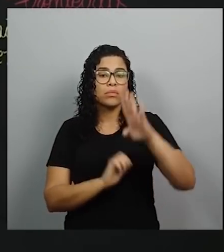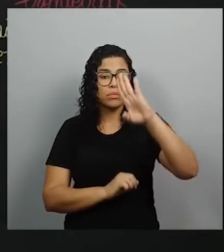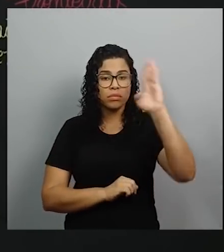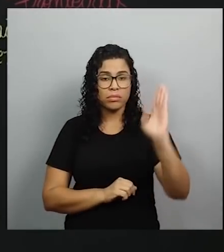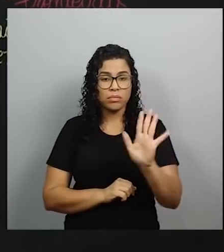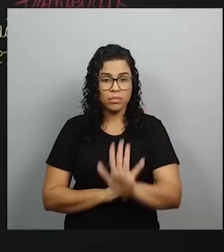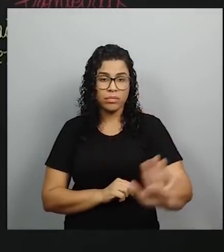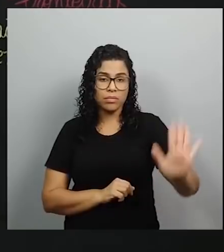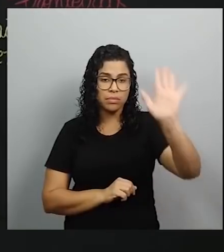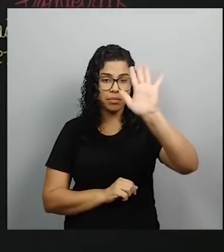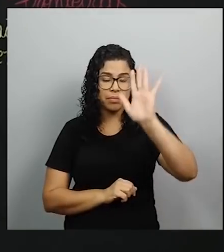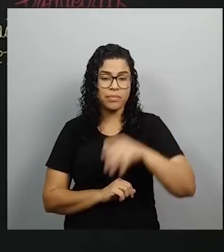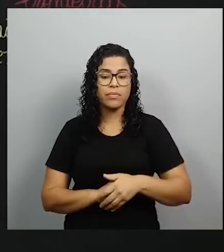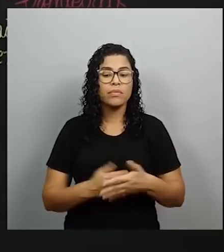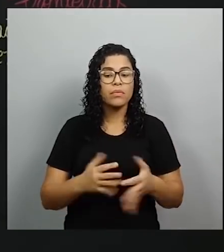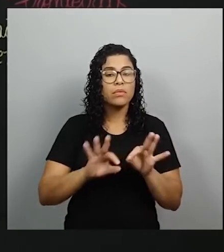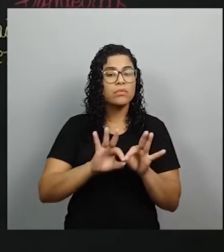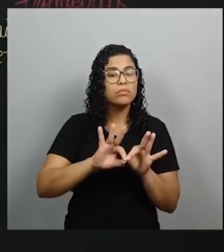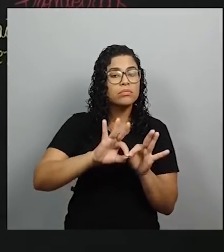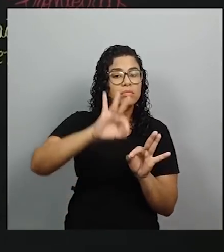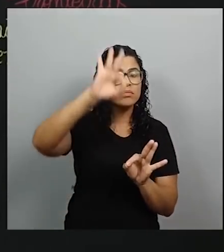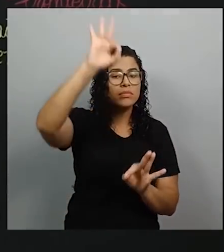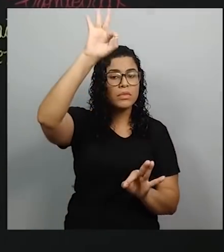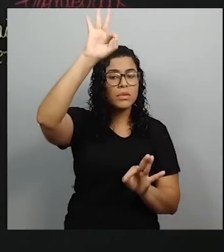uma distância em linha reta de